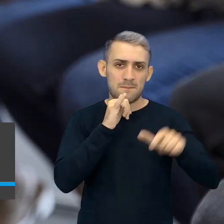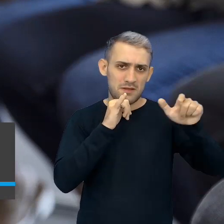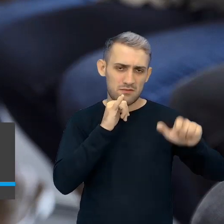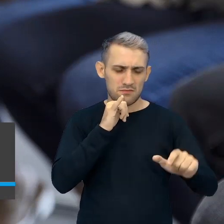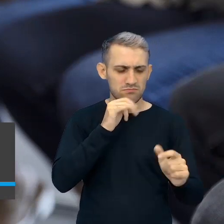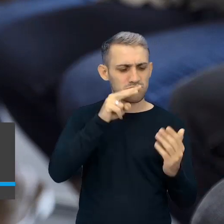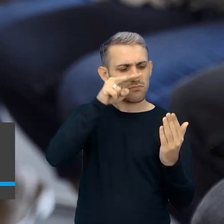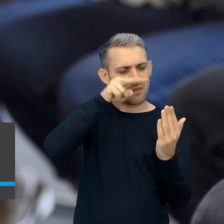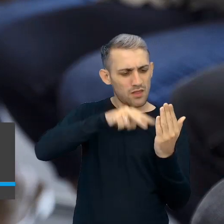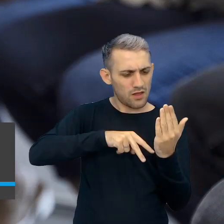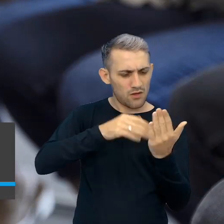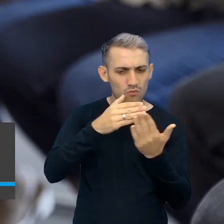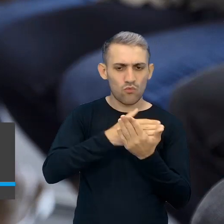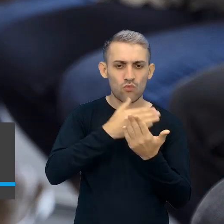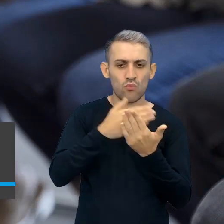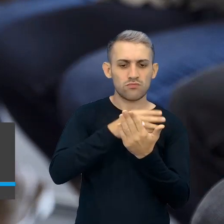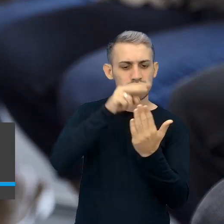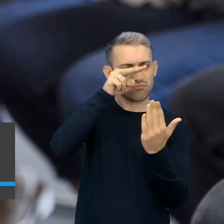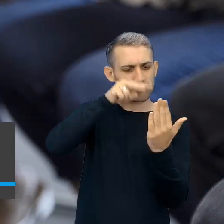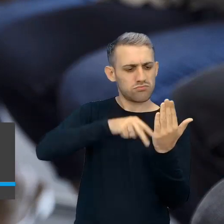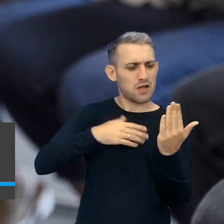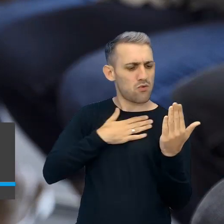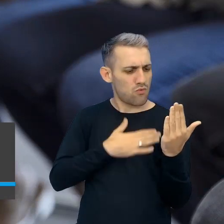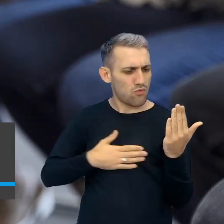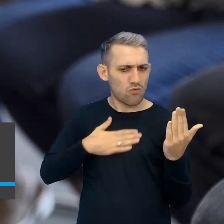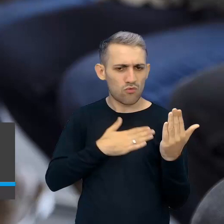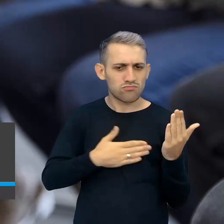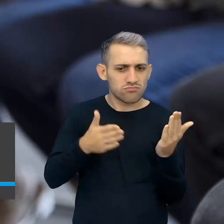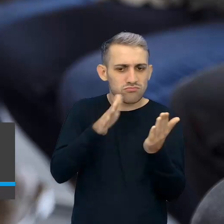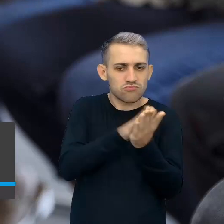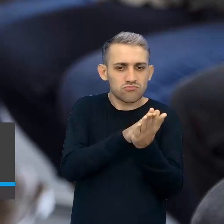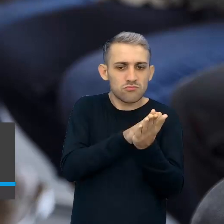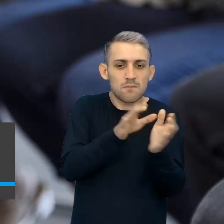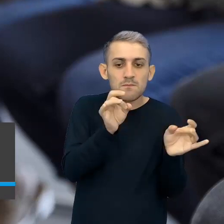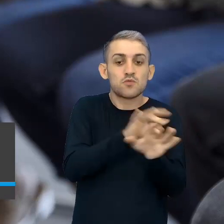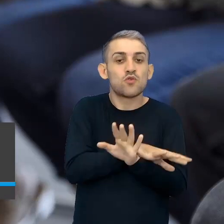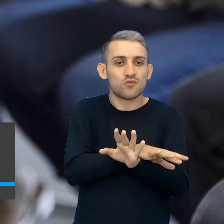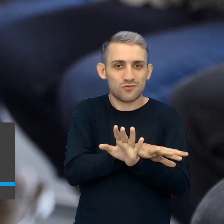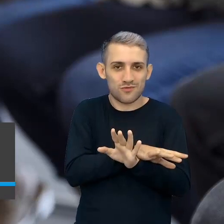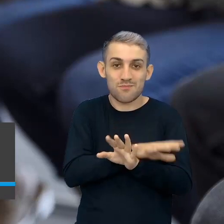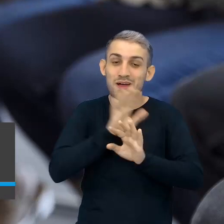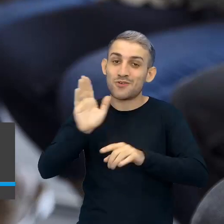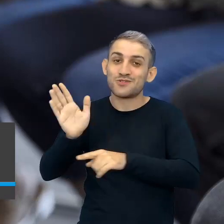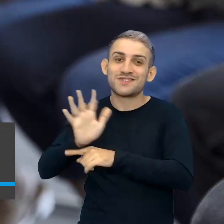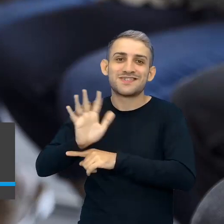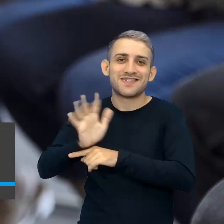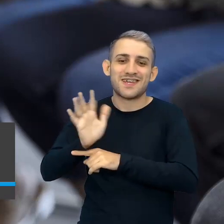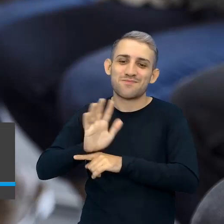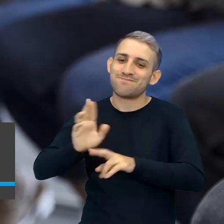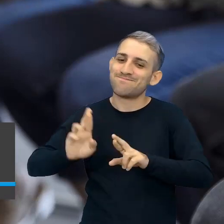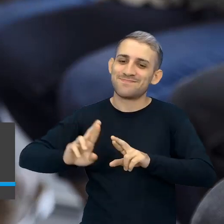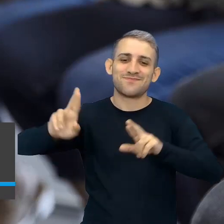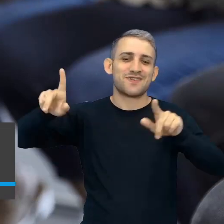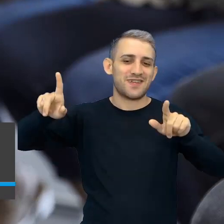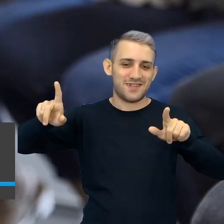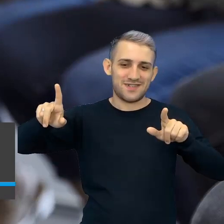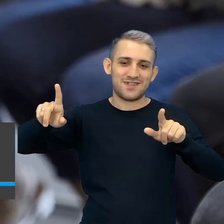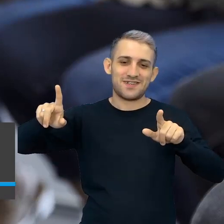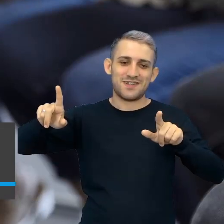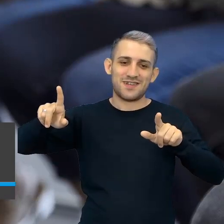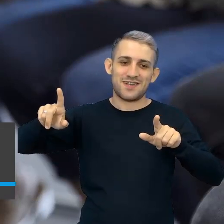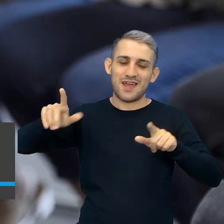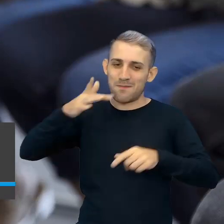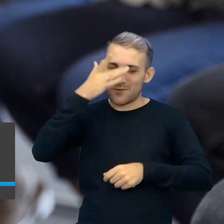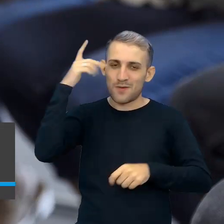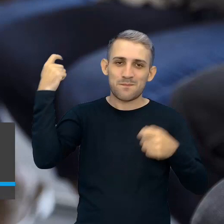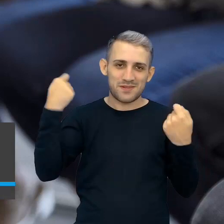livro, ela gostou, acabou, fechou aquilo ali. O cinema não, o cinema a pessoa vai ter que fazer aquilo